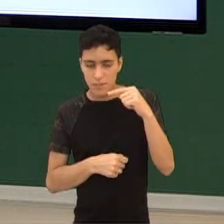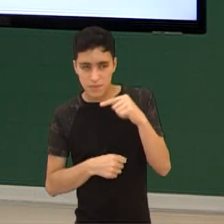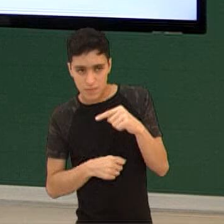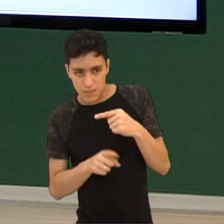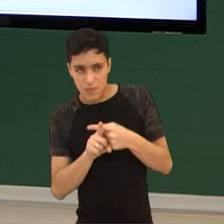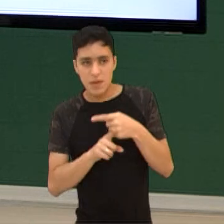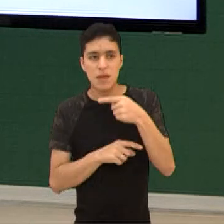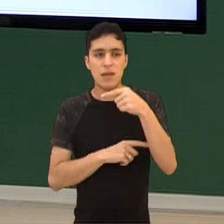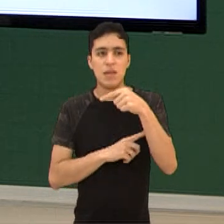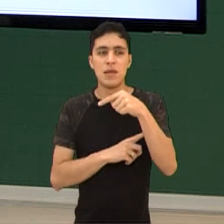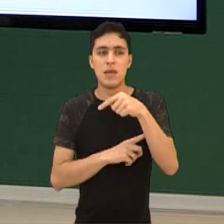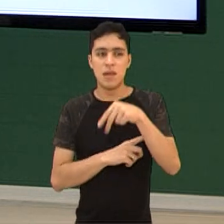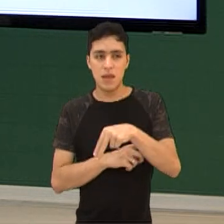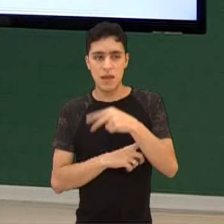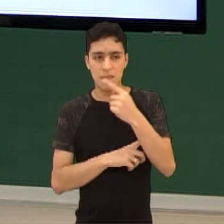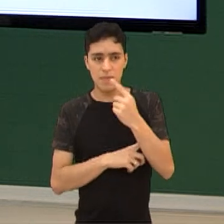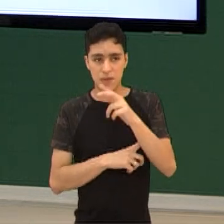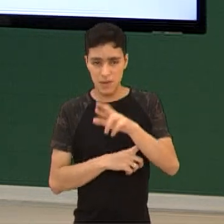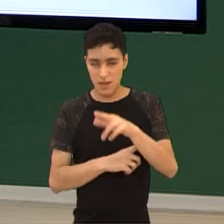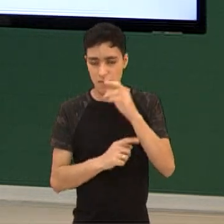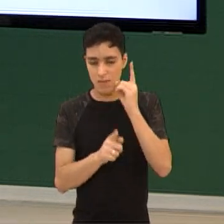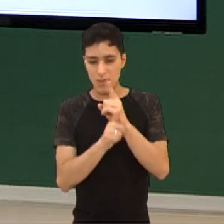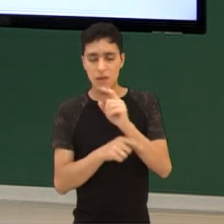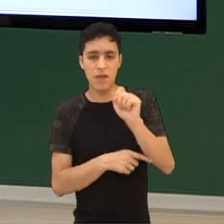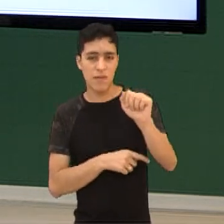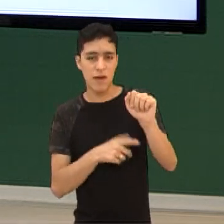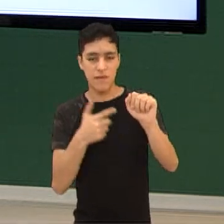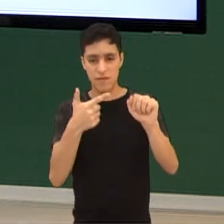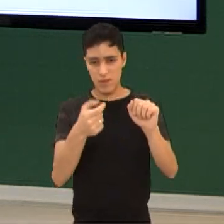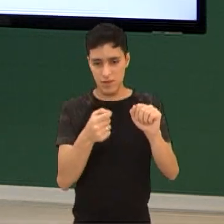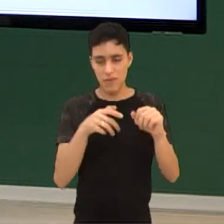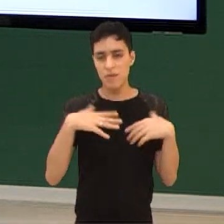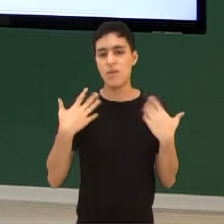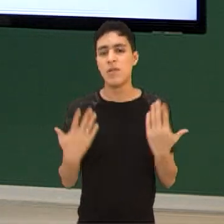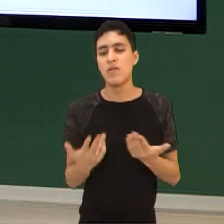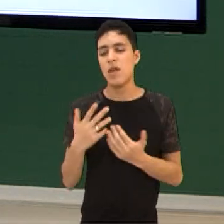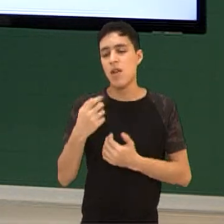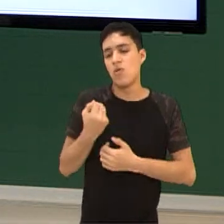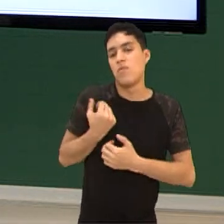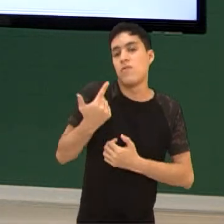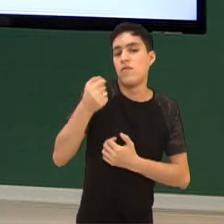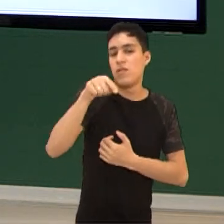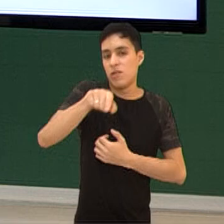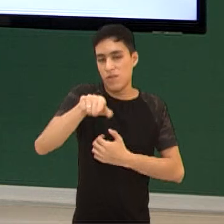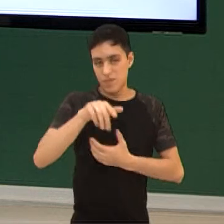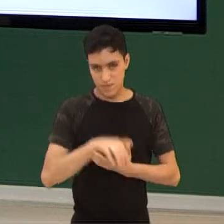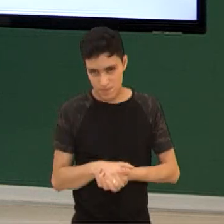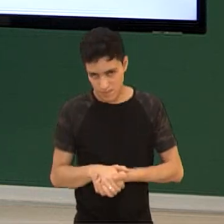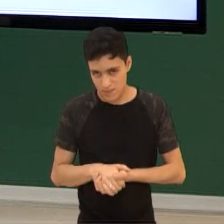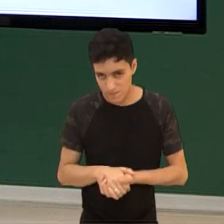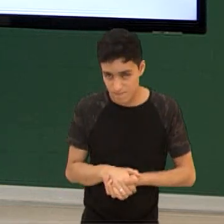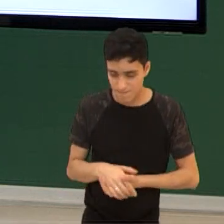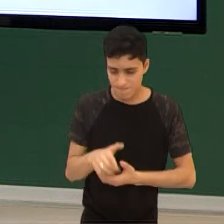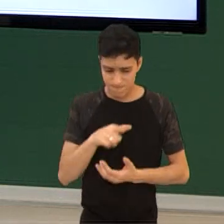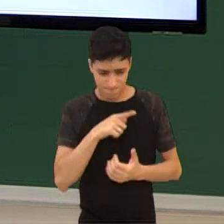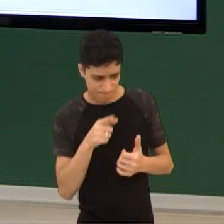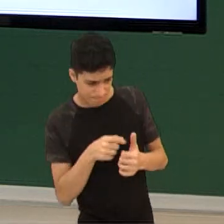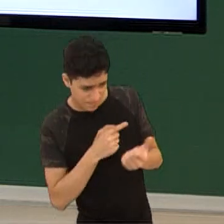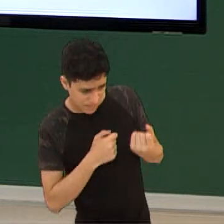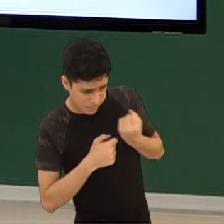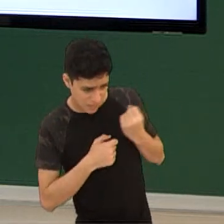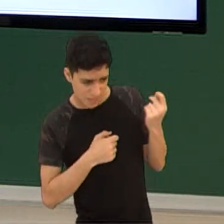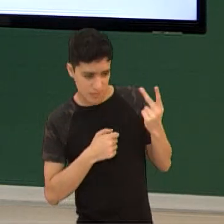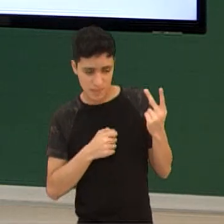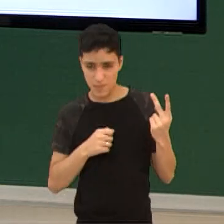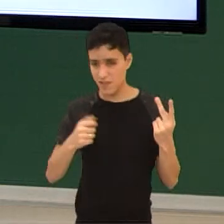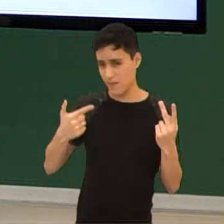1 vezes R, para calcular o A20, para calcular o 20º termo. Tendo o primeiro termo, que é